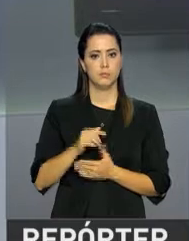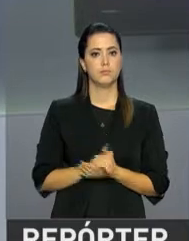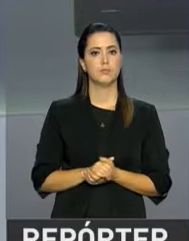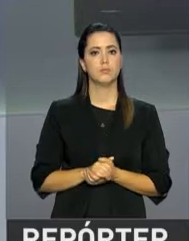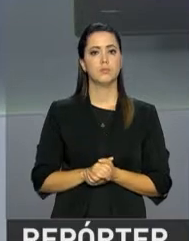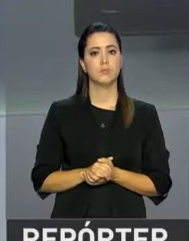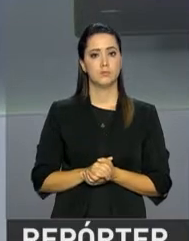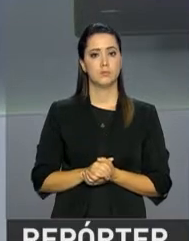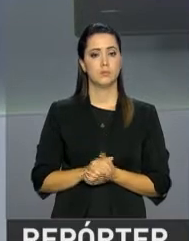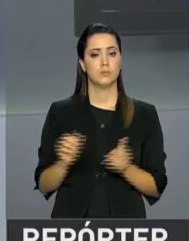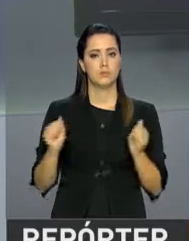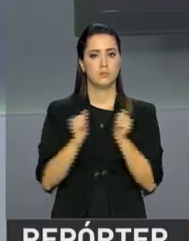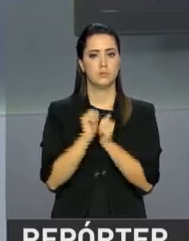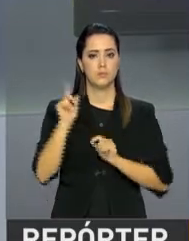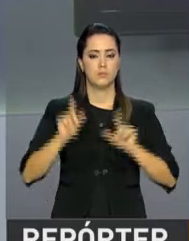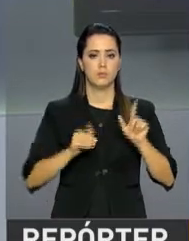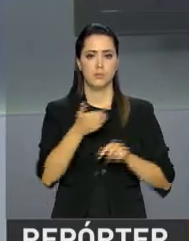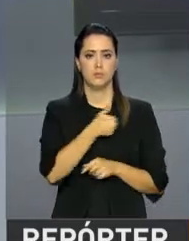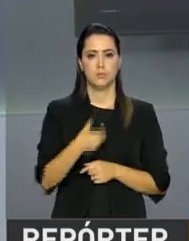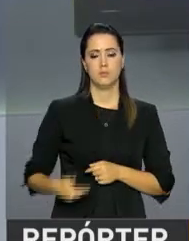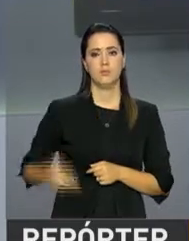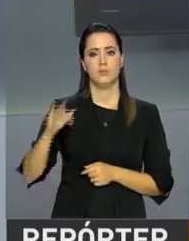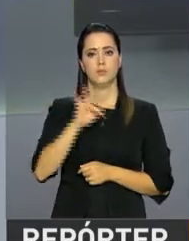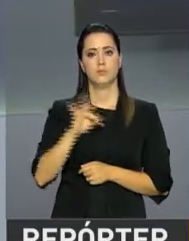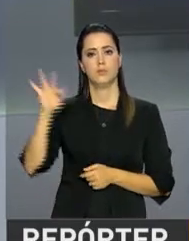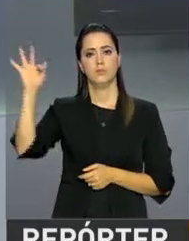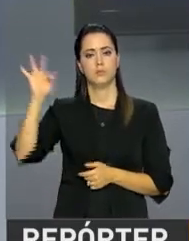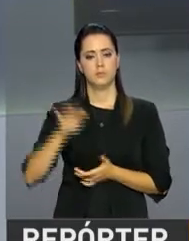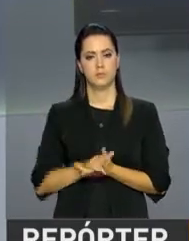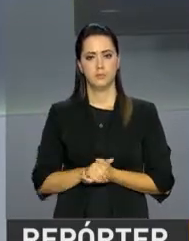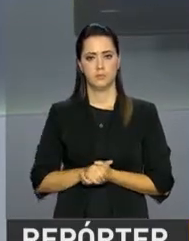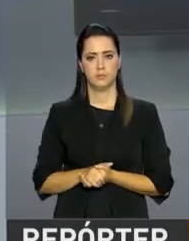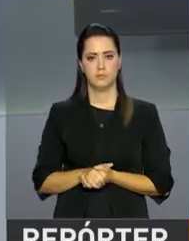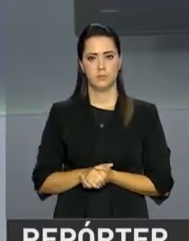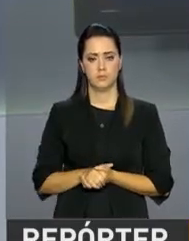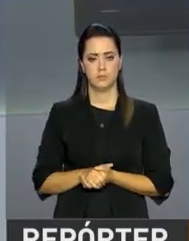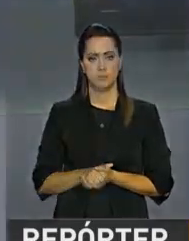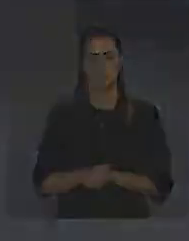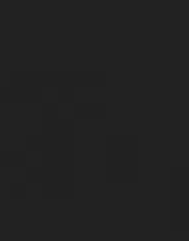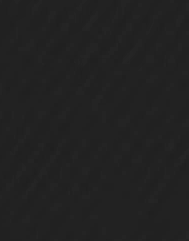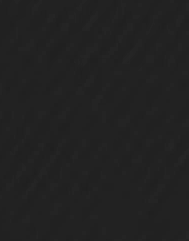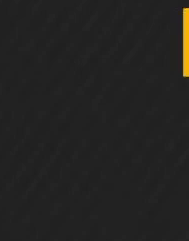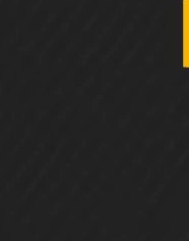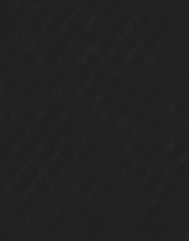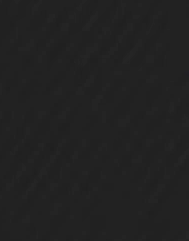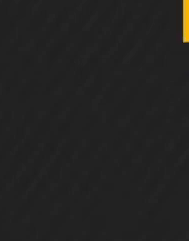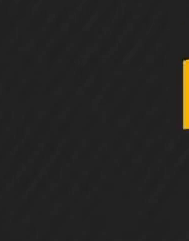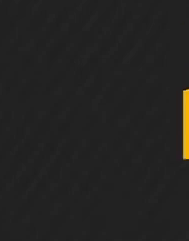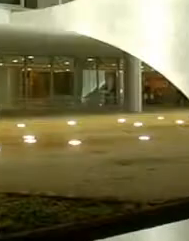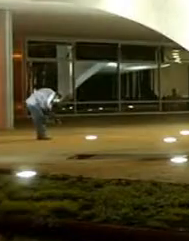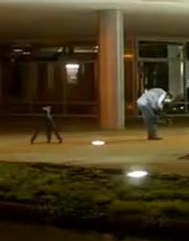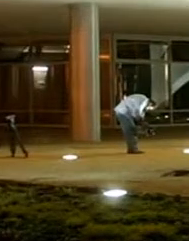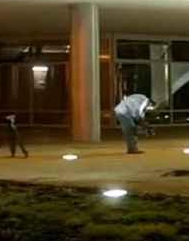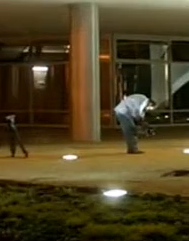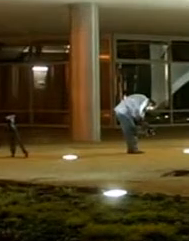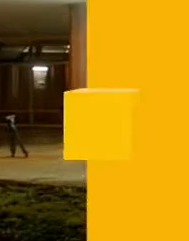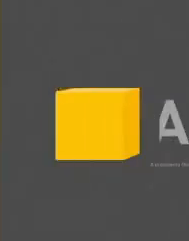na internet. Continue com a gente na NBR, a TV do Governo Federal. Thank you.